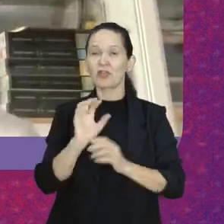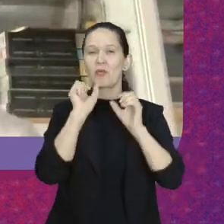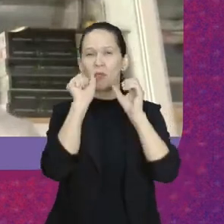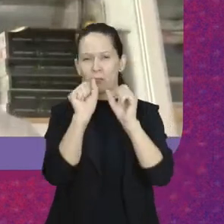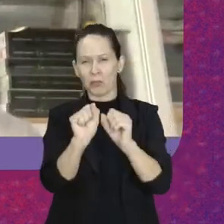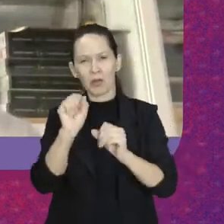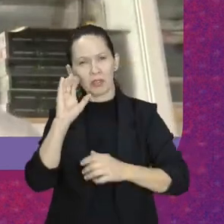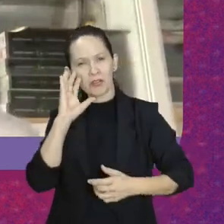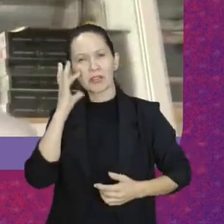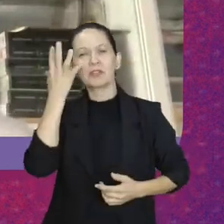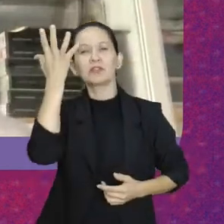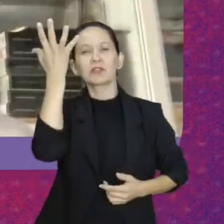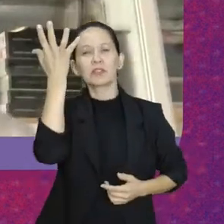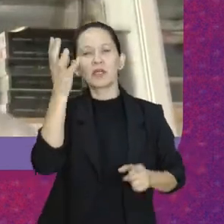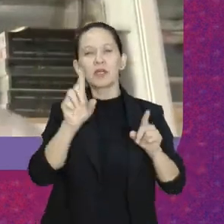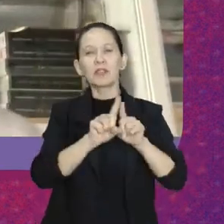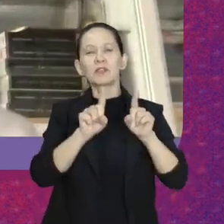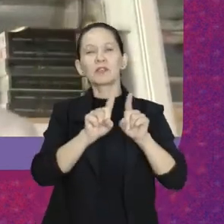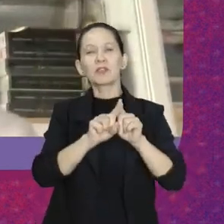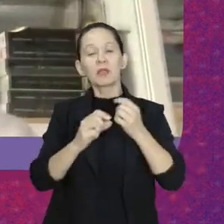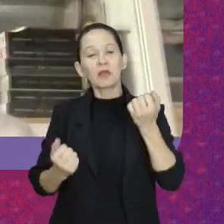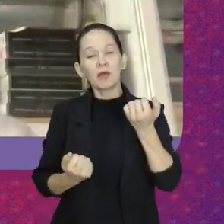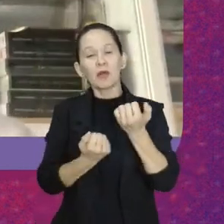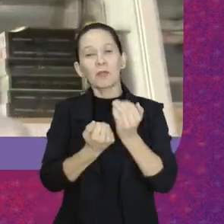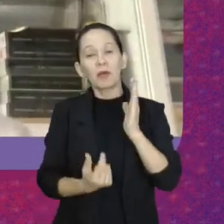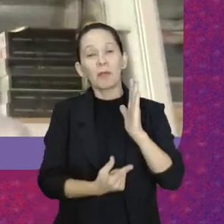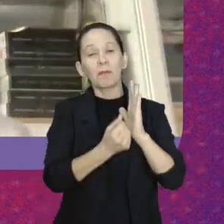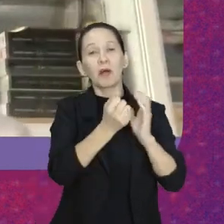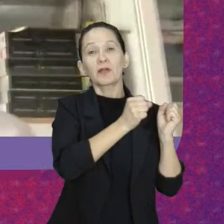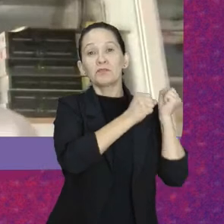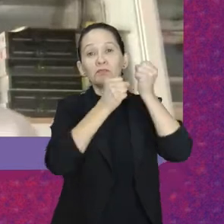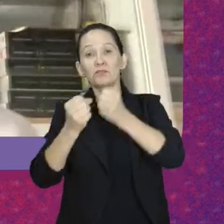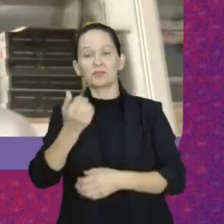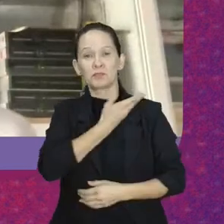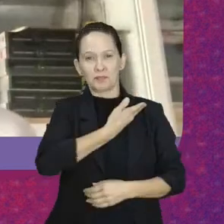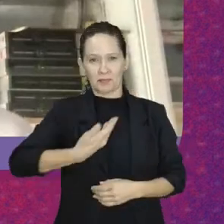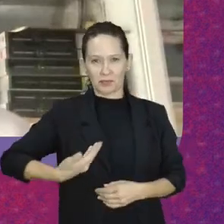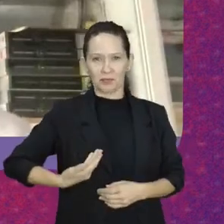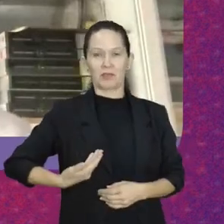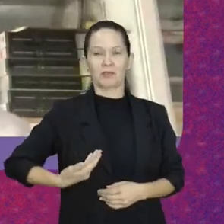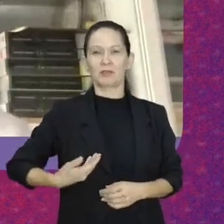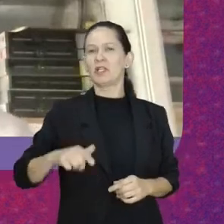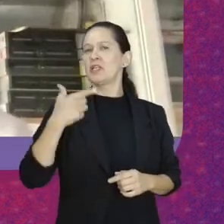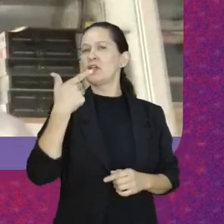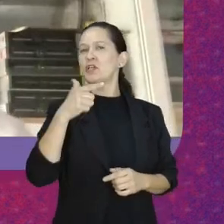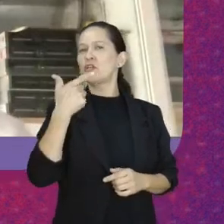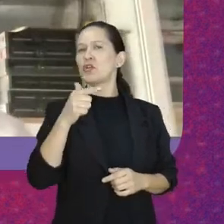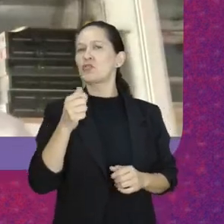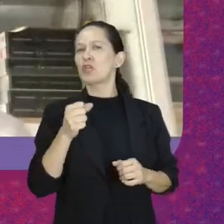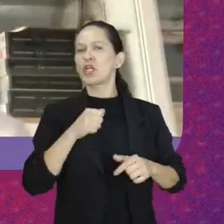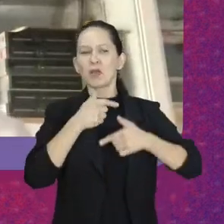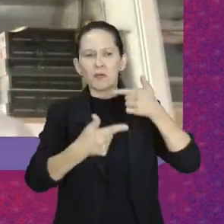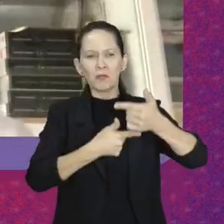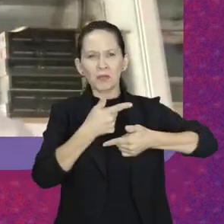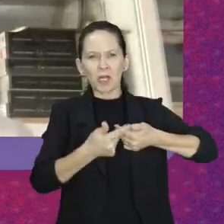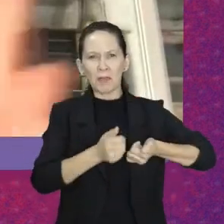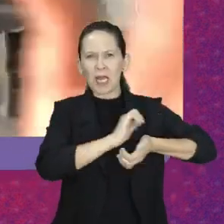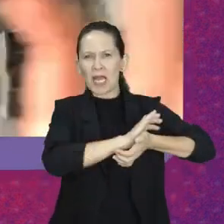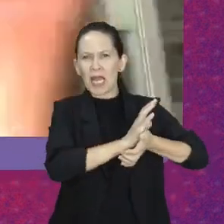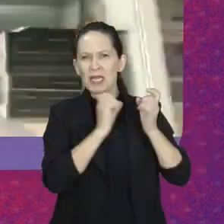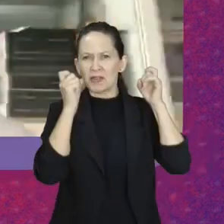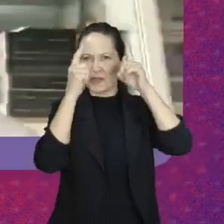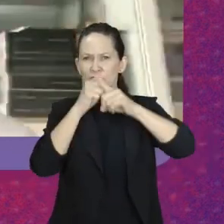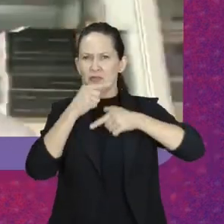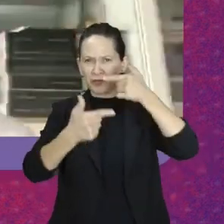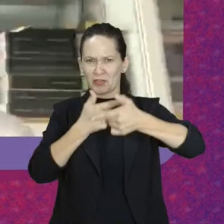ser realizado e financiado pelo poder público, para que não haja superexploração, como nós já conversamos